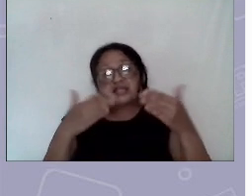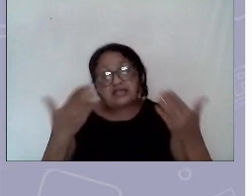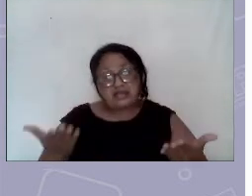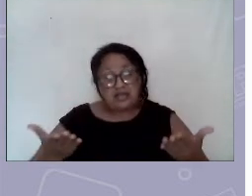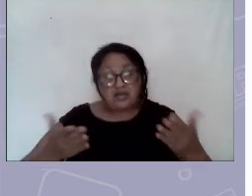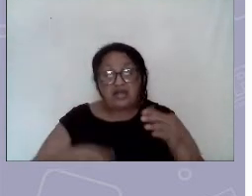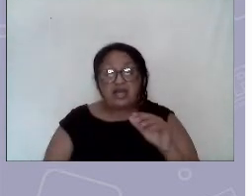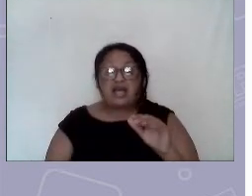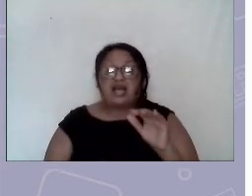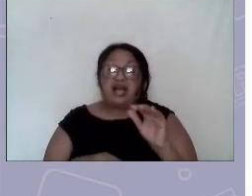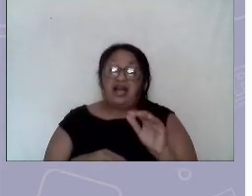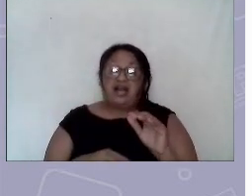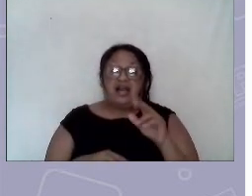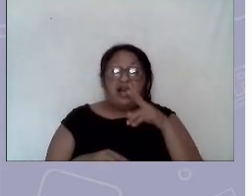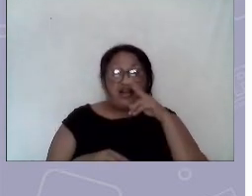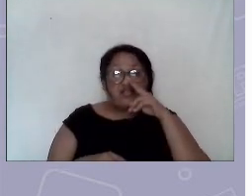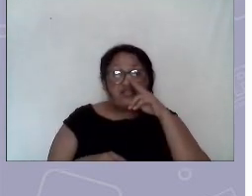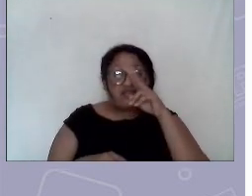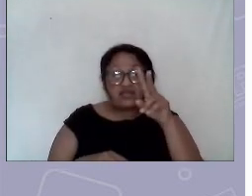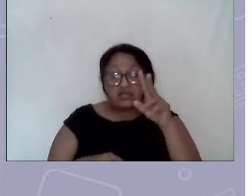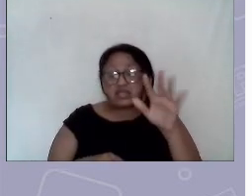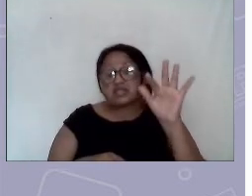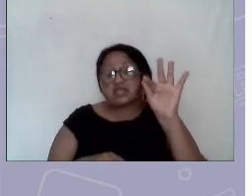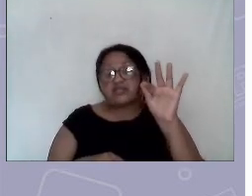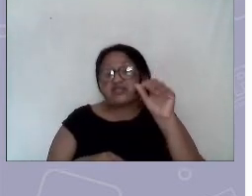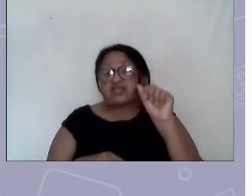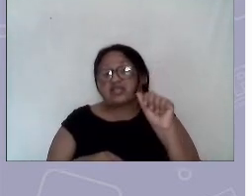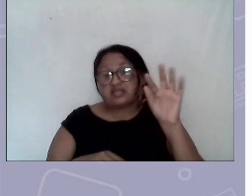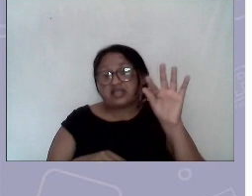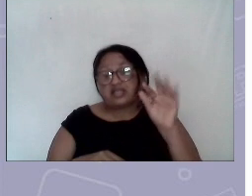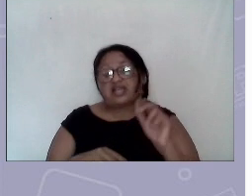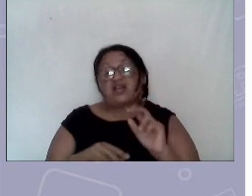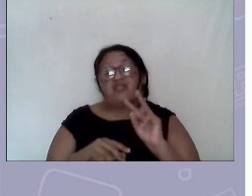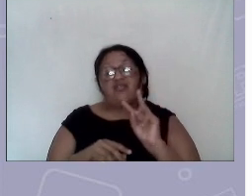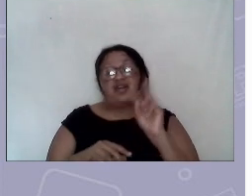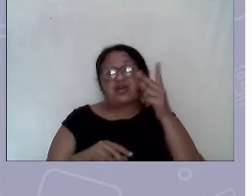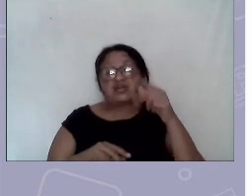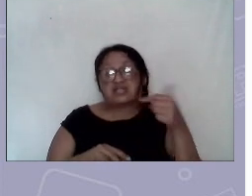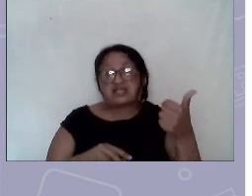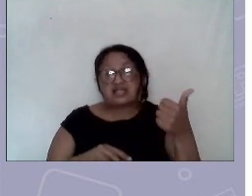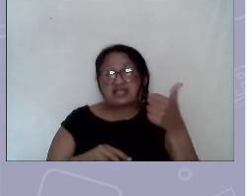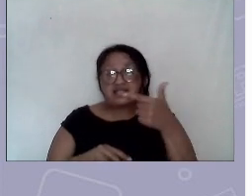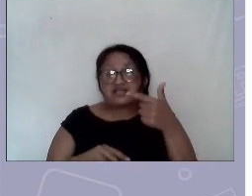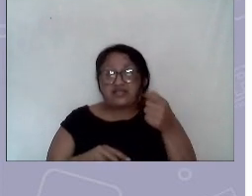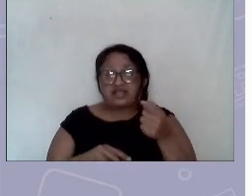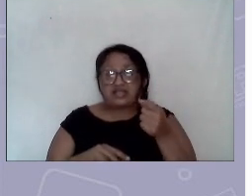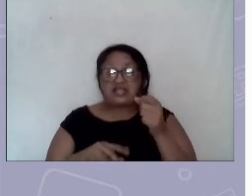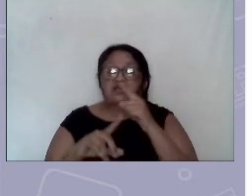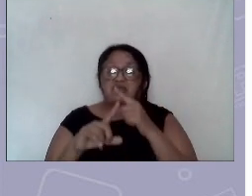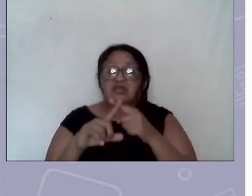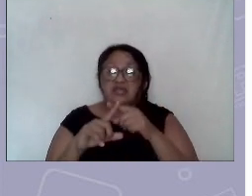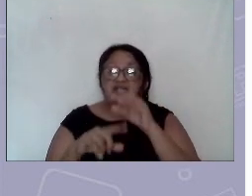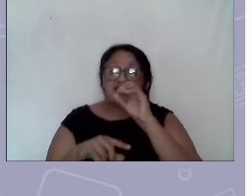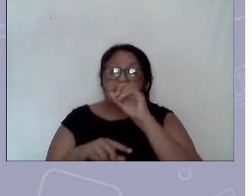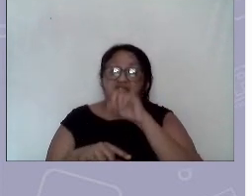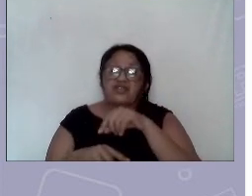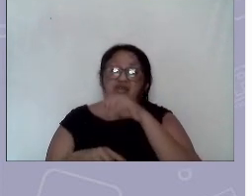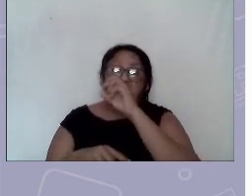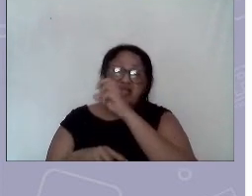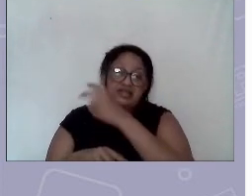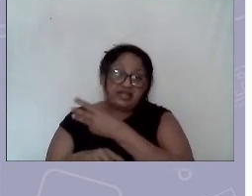a força de atrito vale 120 que multiplica 0,3 ok isso dá 36